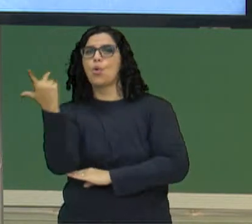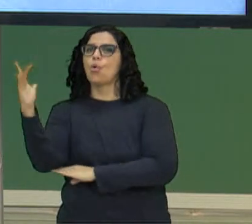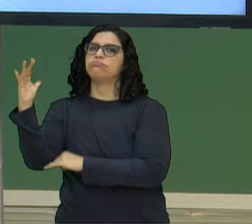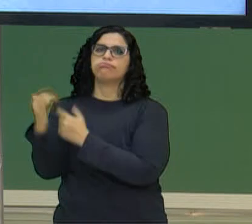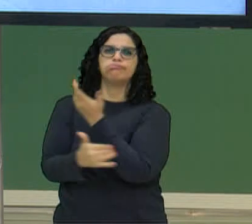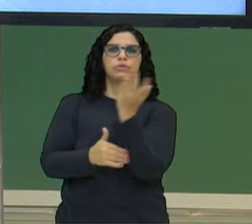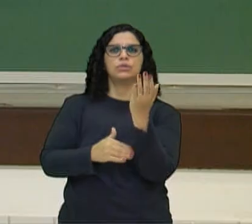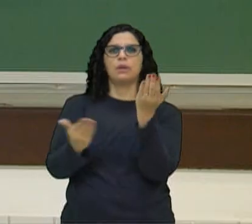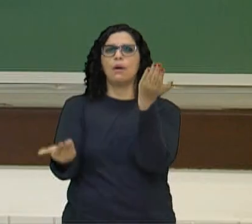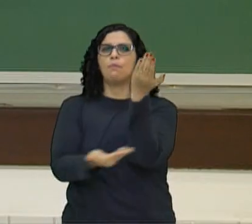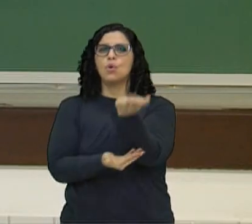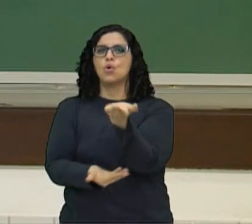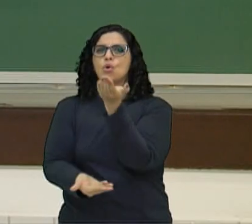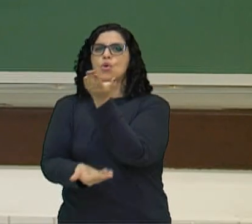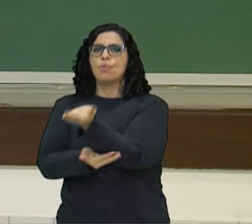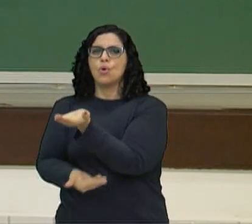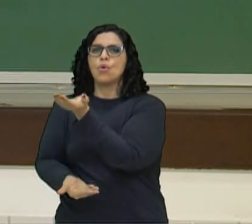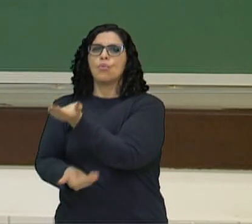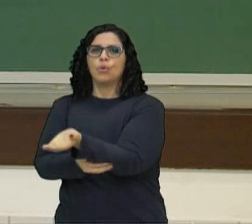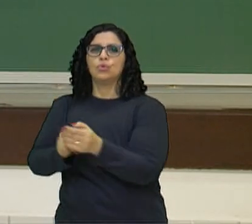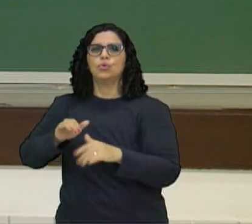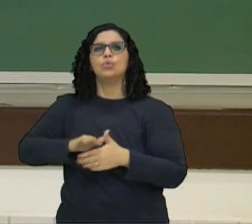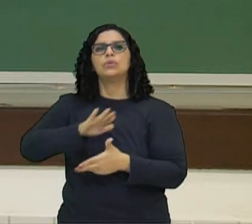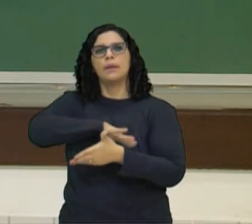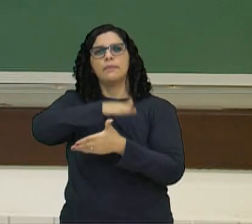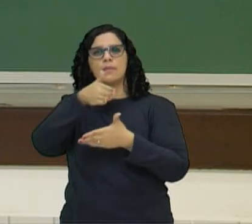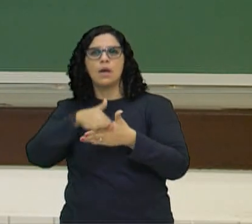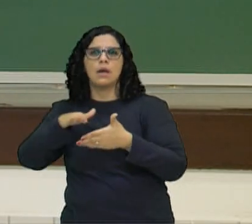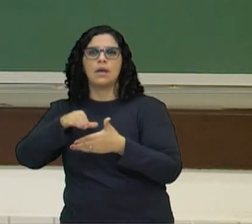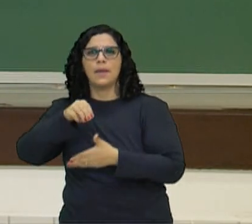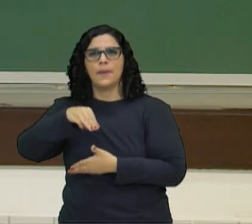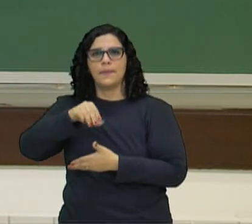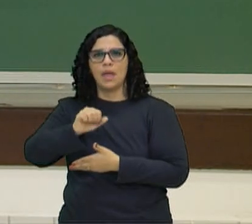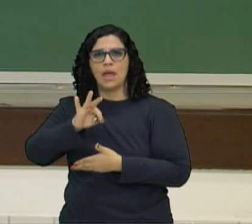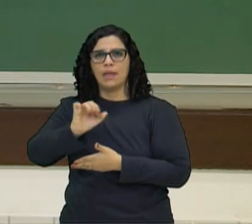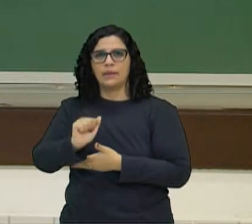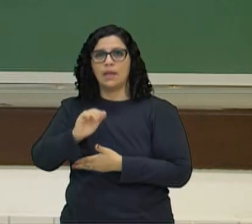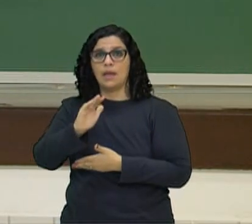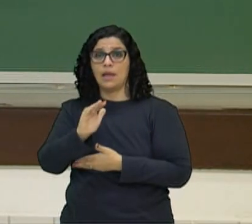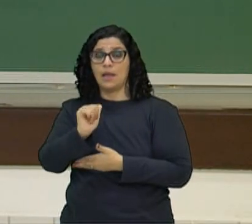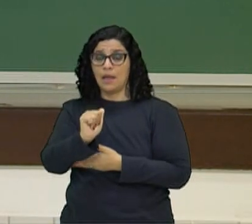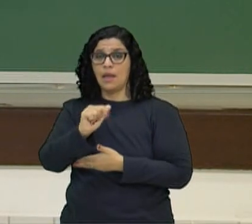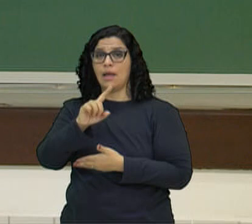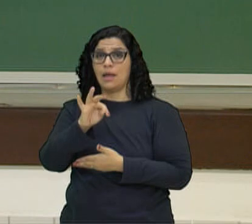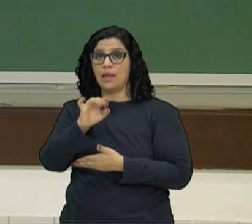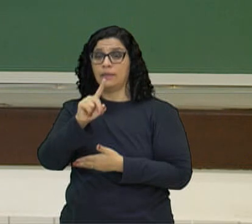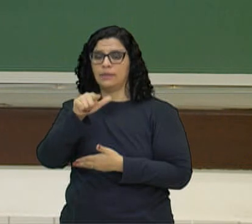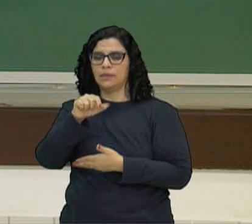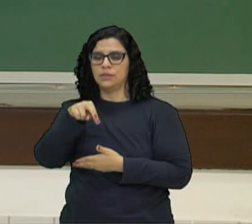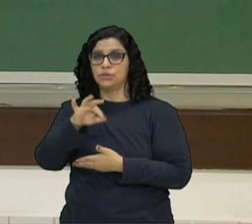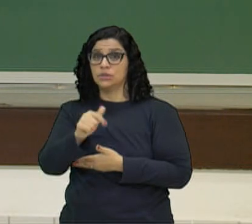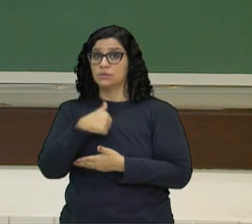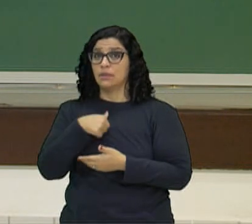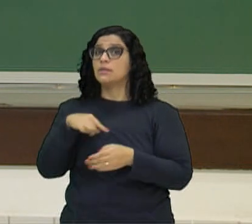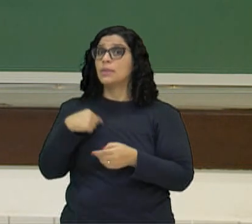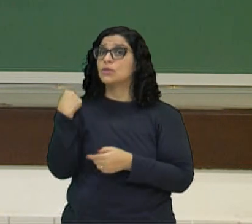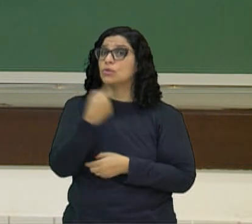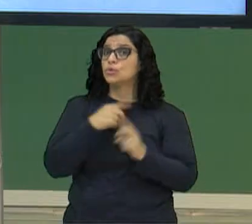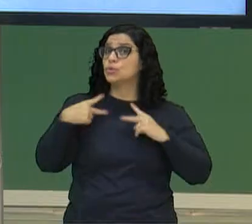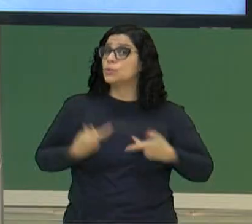outras espécies da Mata Atlântica. Mais uma coisa que o ser humano precisa pensar antes de